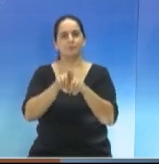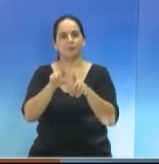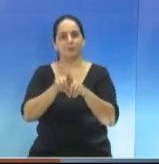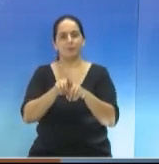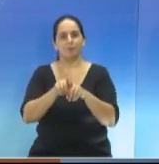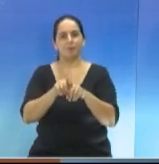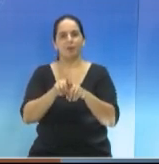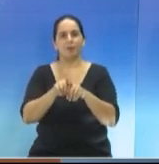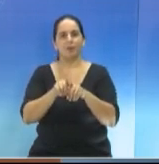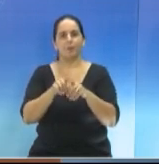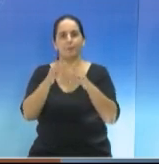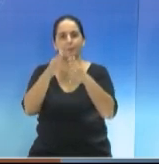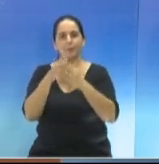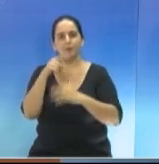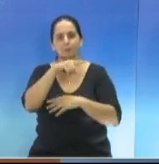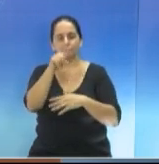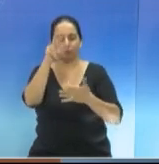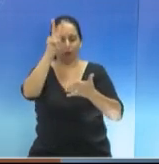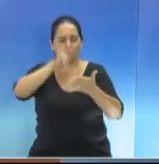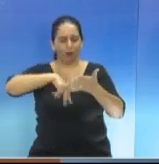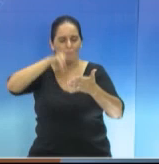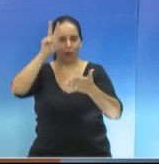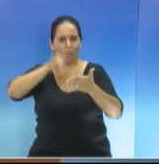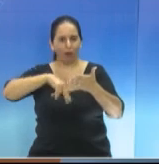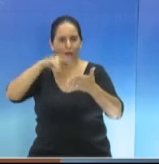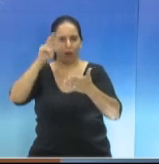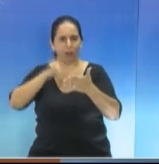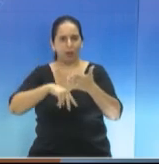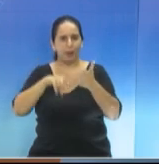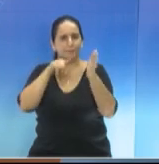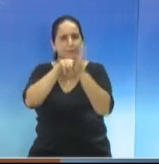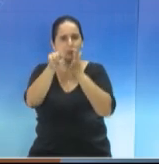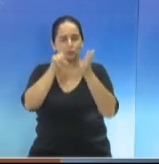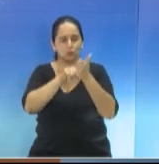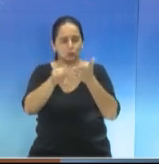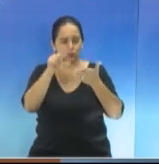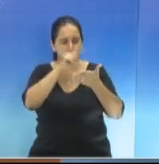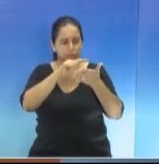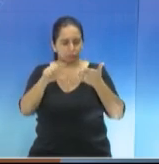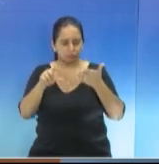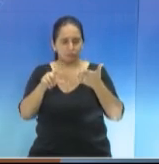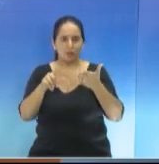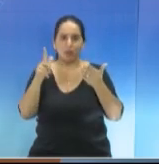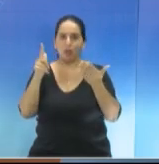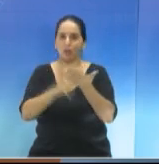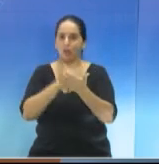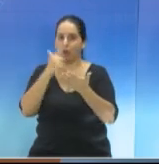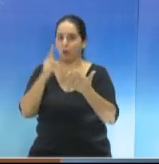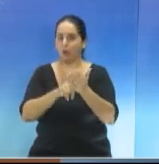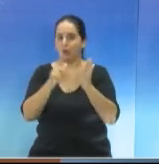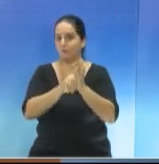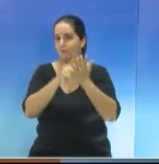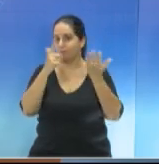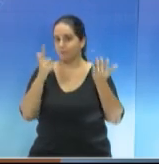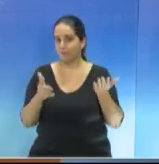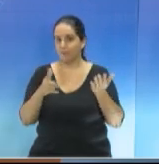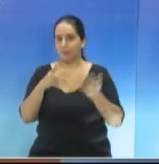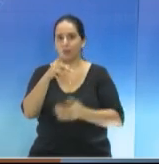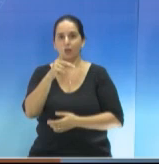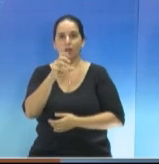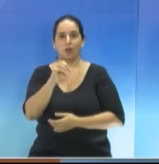E eu gostaria também que vocês lessem bastante noticiários, né? Artigo de opinião, revistas,